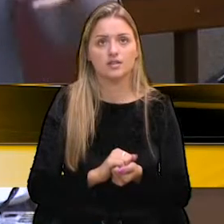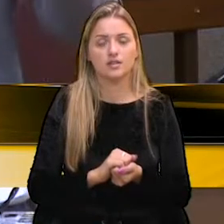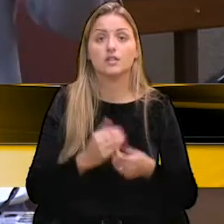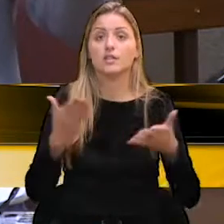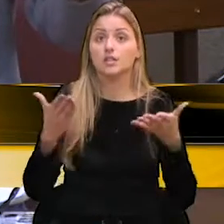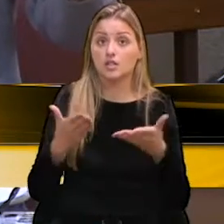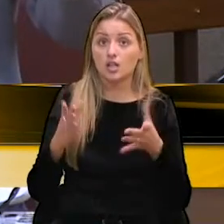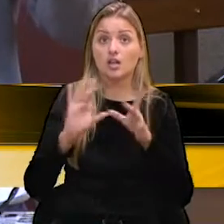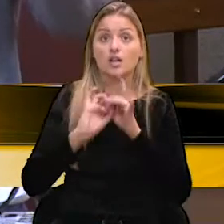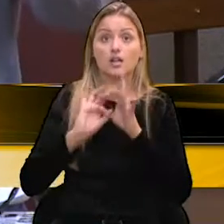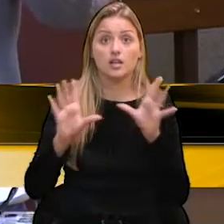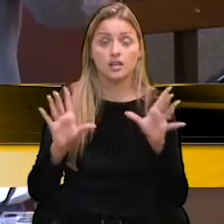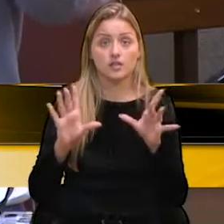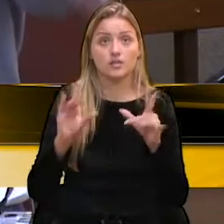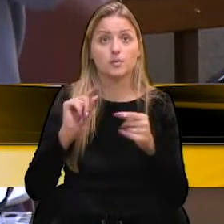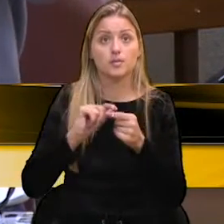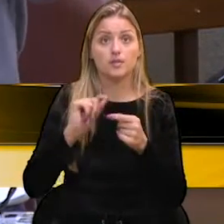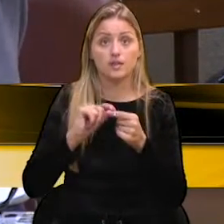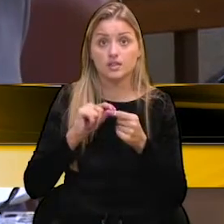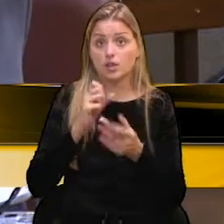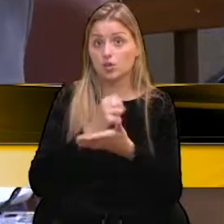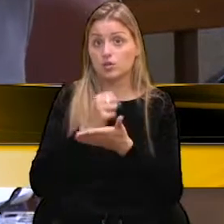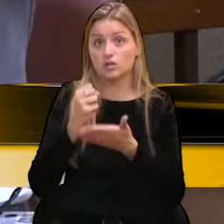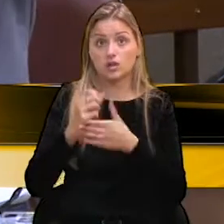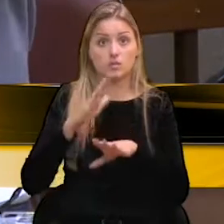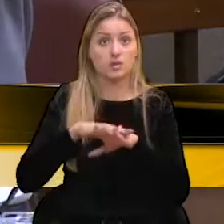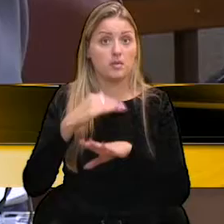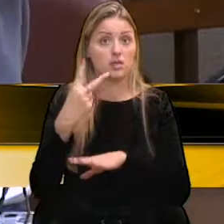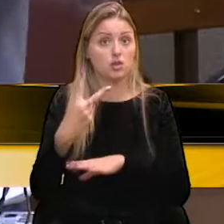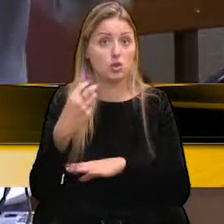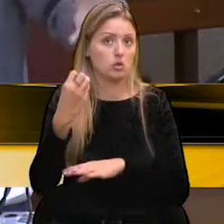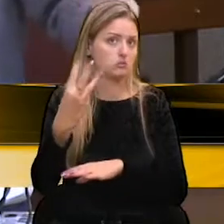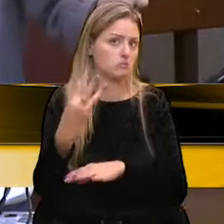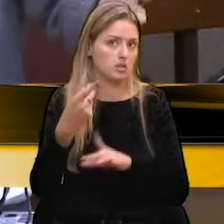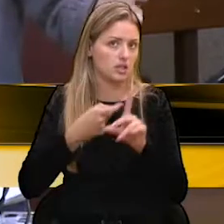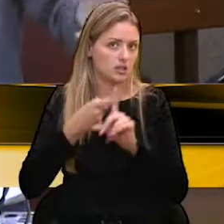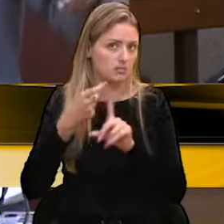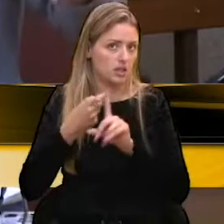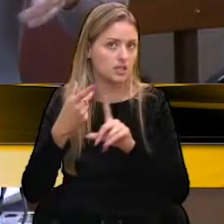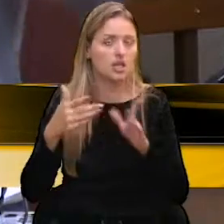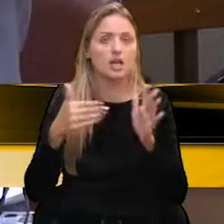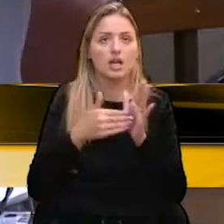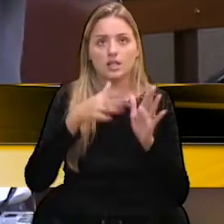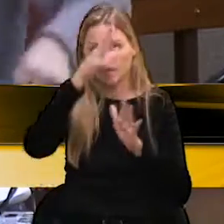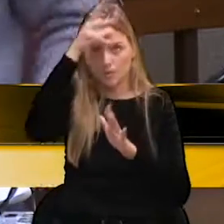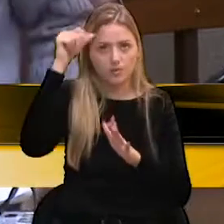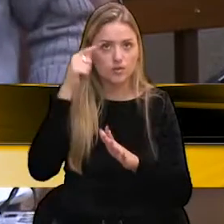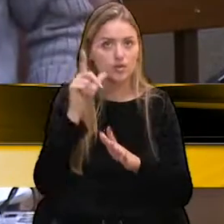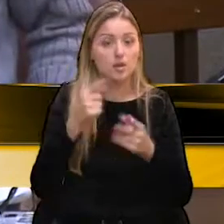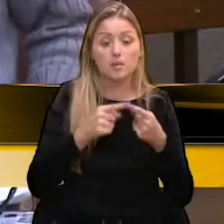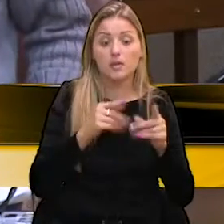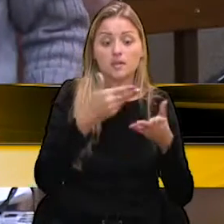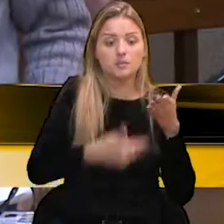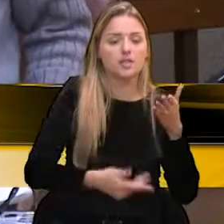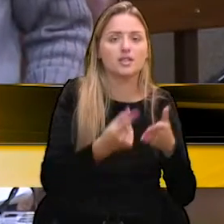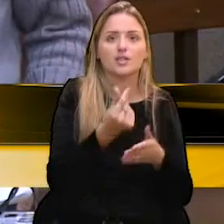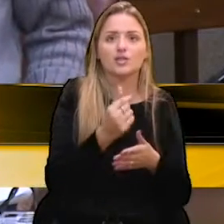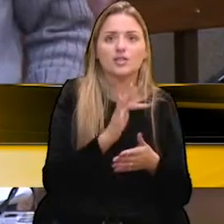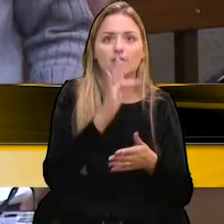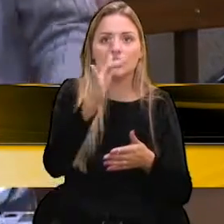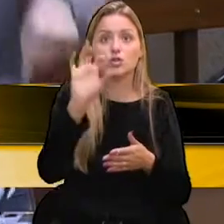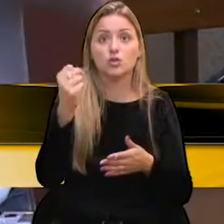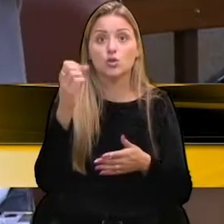Que estaria disponível para ampliar o contrato para 2-3 meses até a prefeitura conseguir, né? Mas perderam a verba federal, uma verba